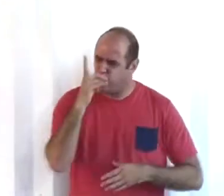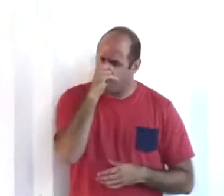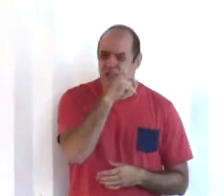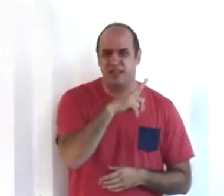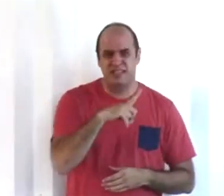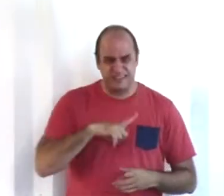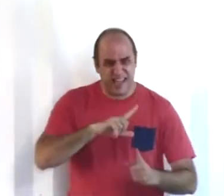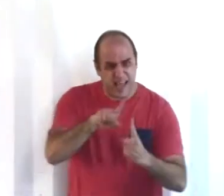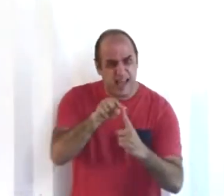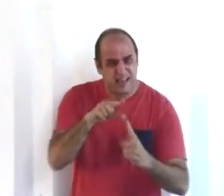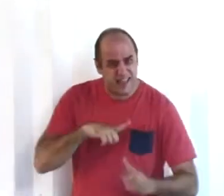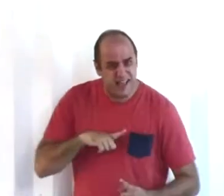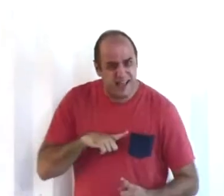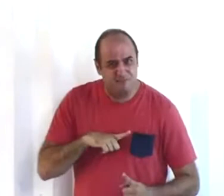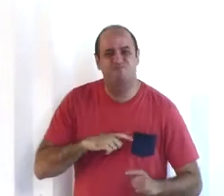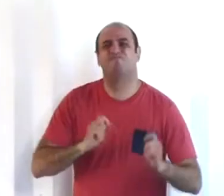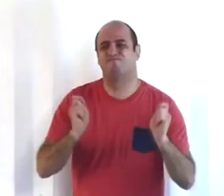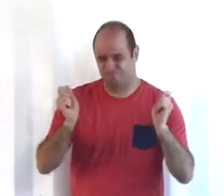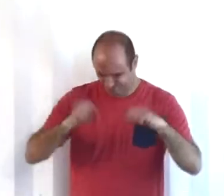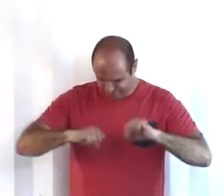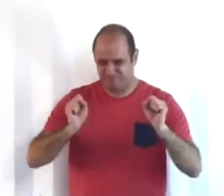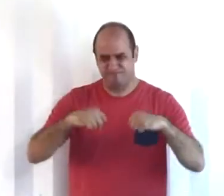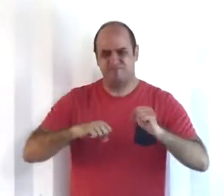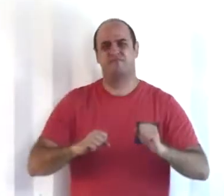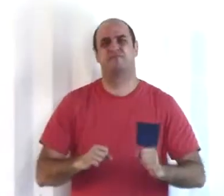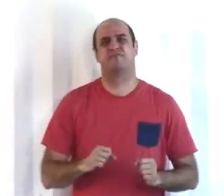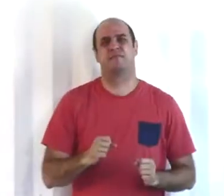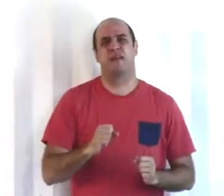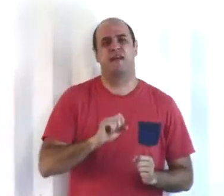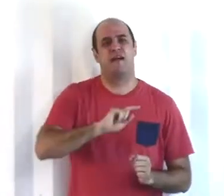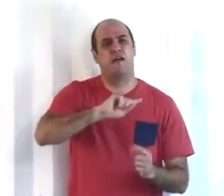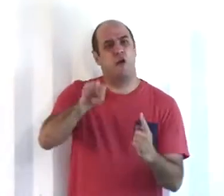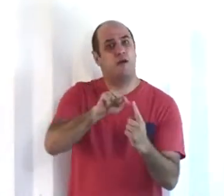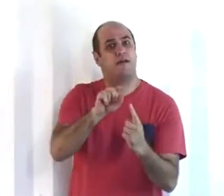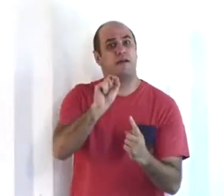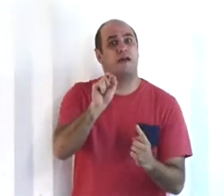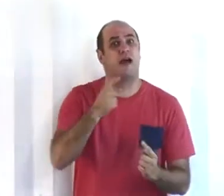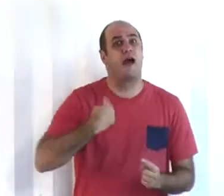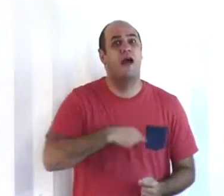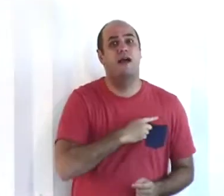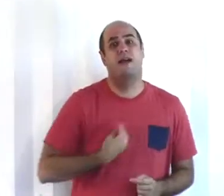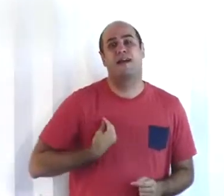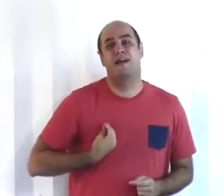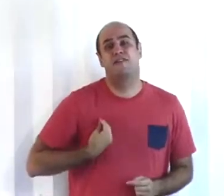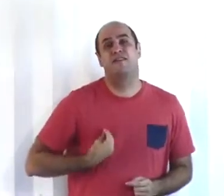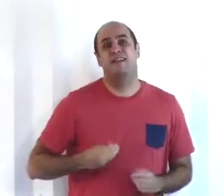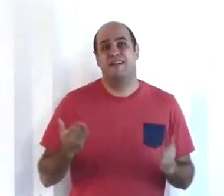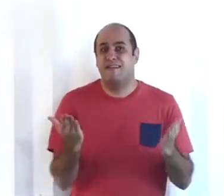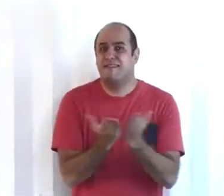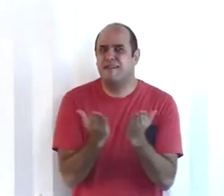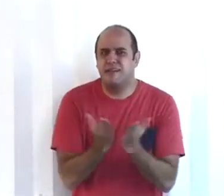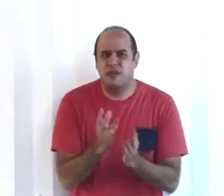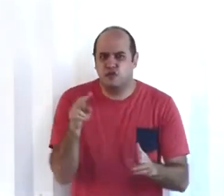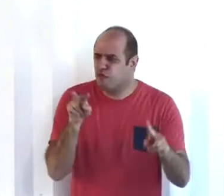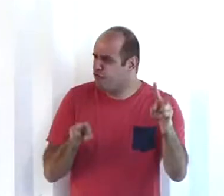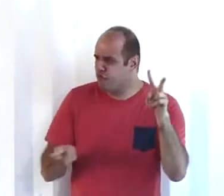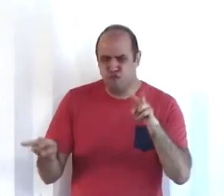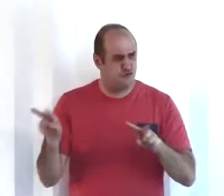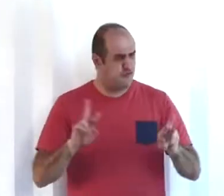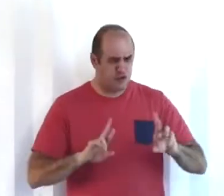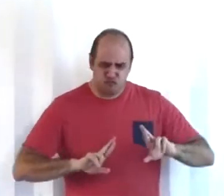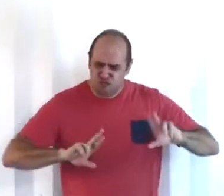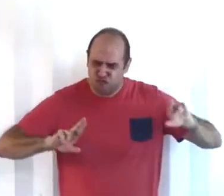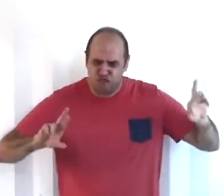este? Certamente que sim. Qual seria o ideal para nós cristãos que vemos todas essas coisas,